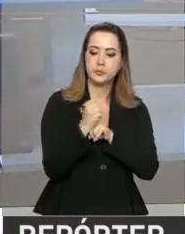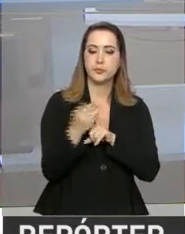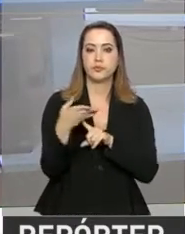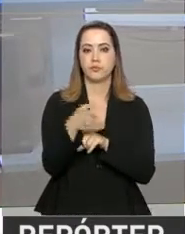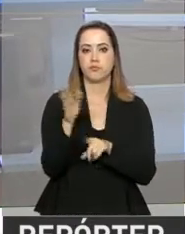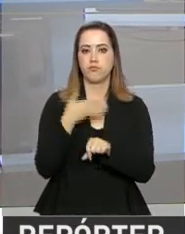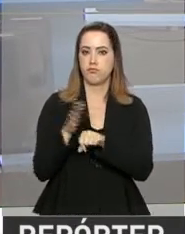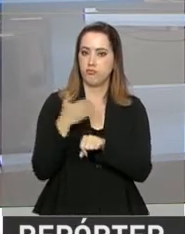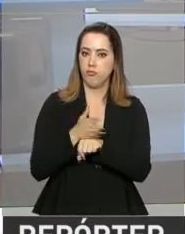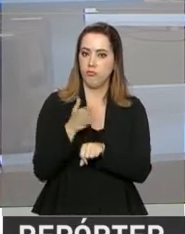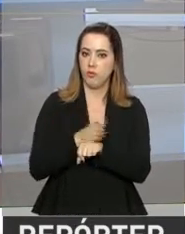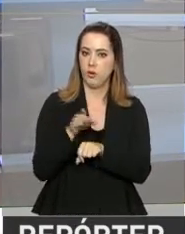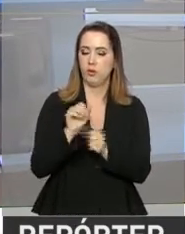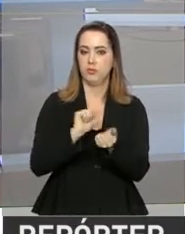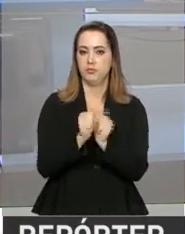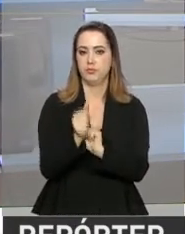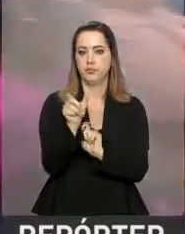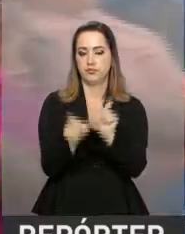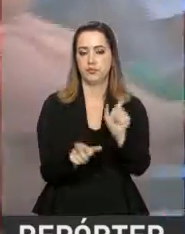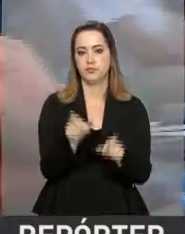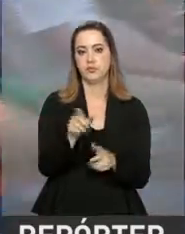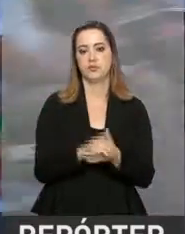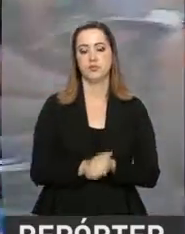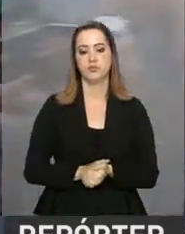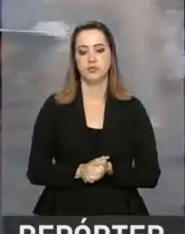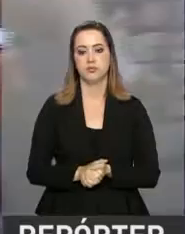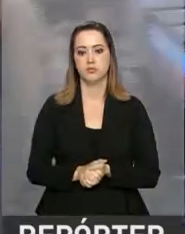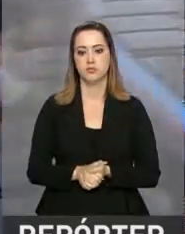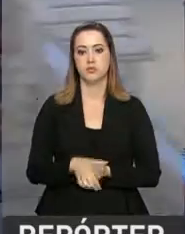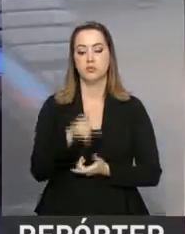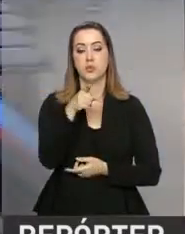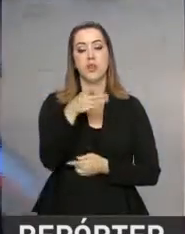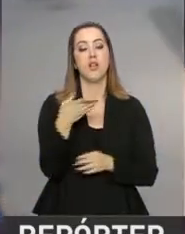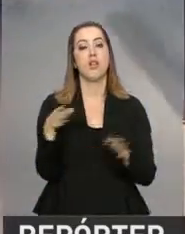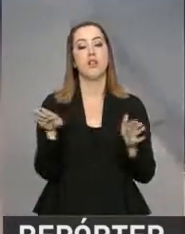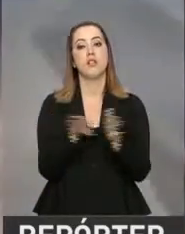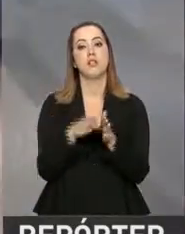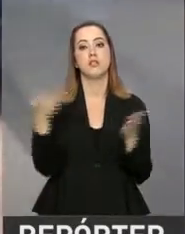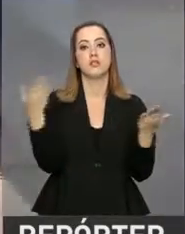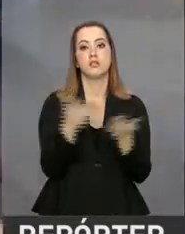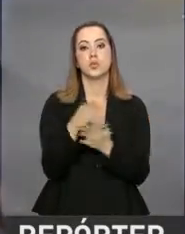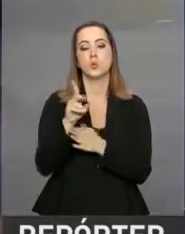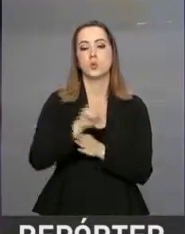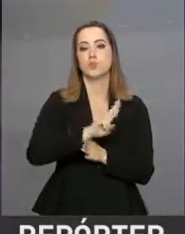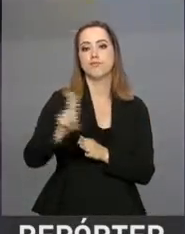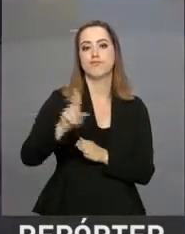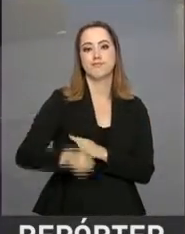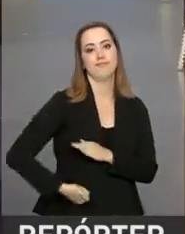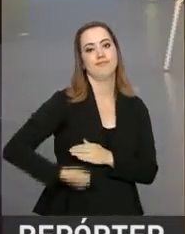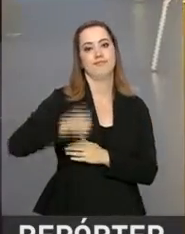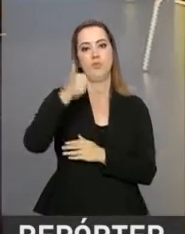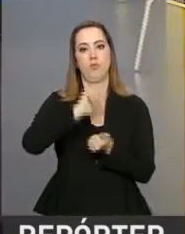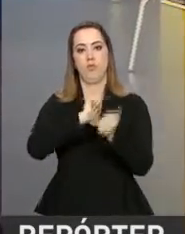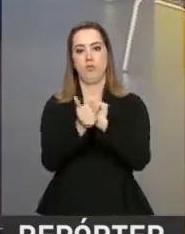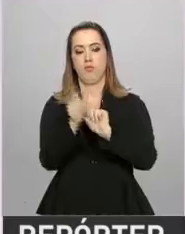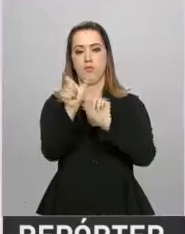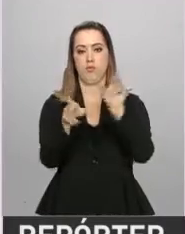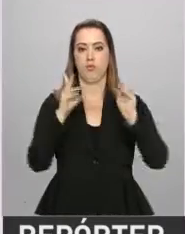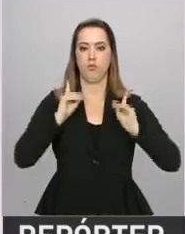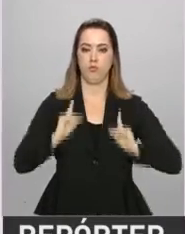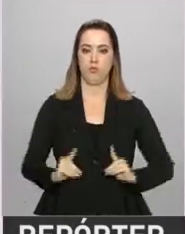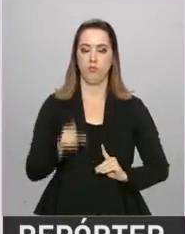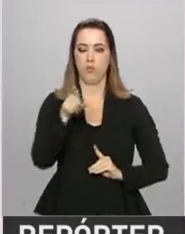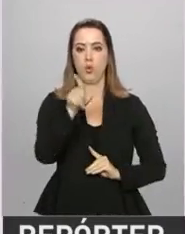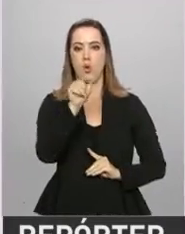O assunto foi debatido hoje no Rio de Janeiro. Ele é até hoje um dos maiores nomes do esporte paralímpico brasileiro.